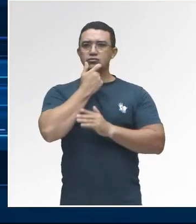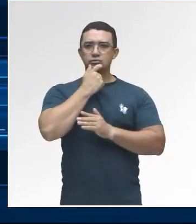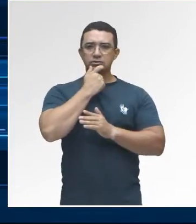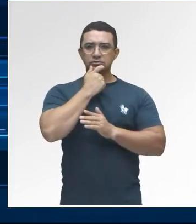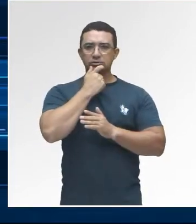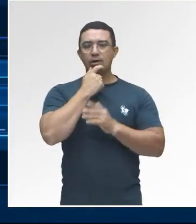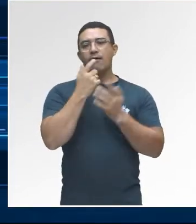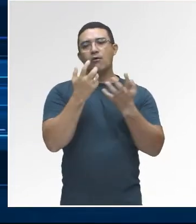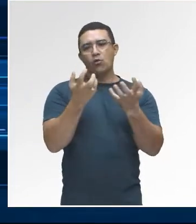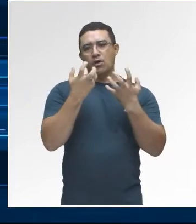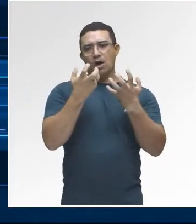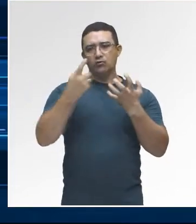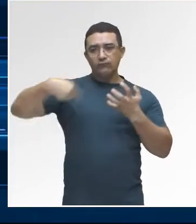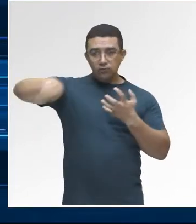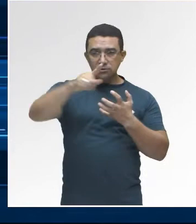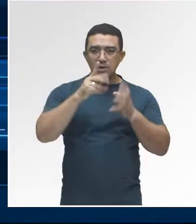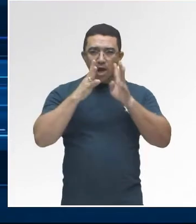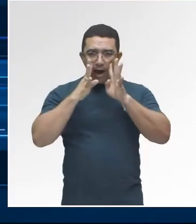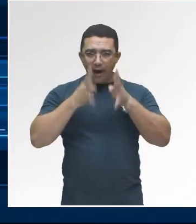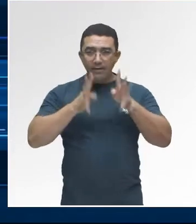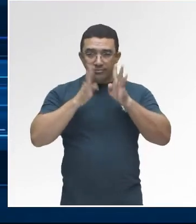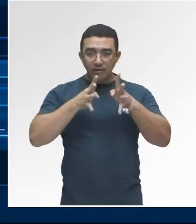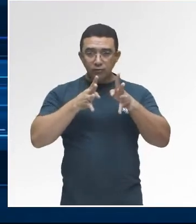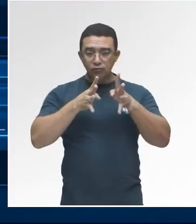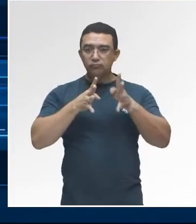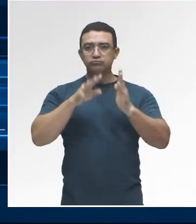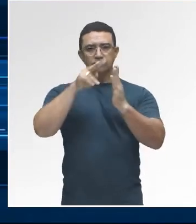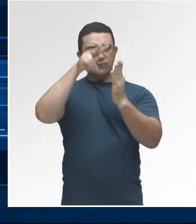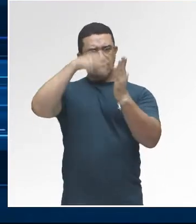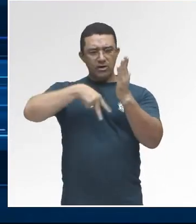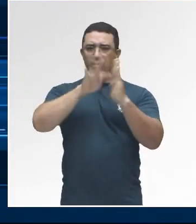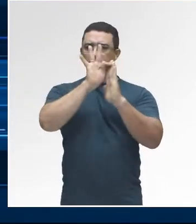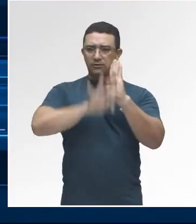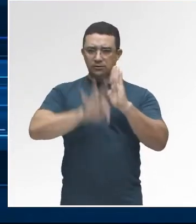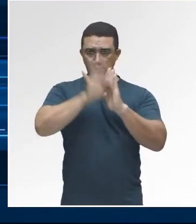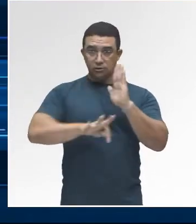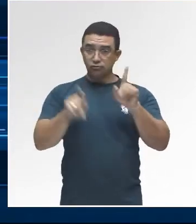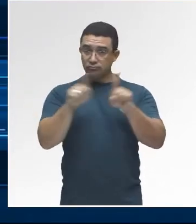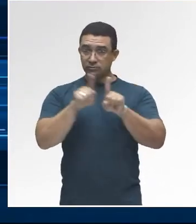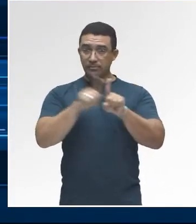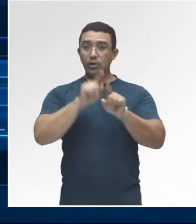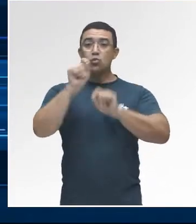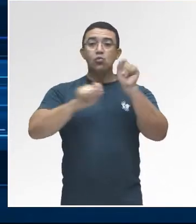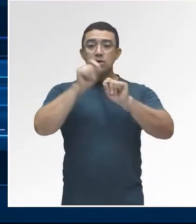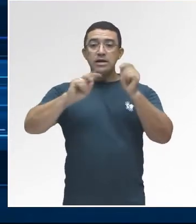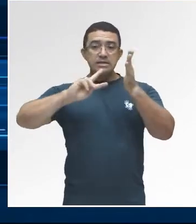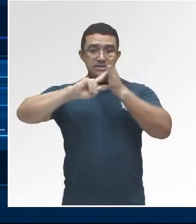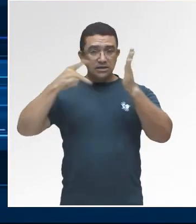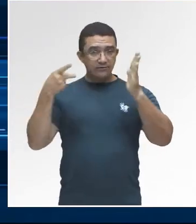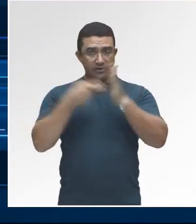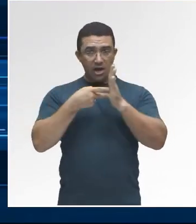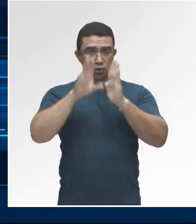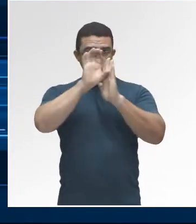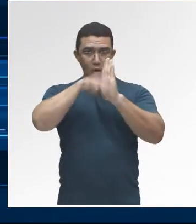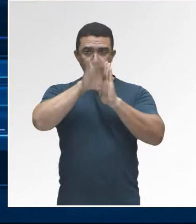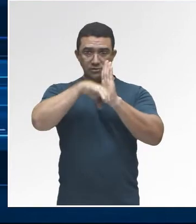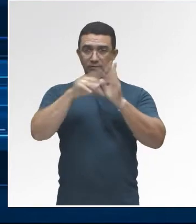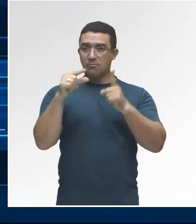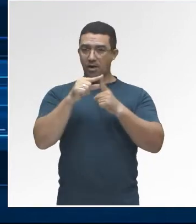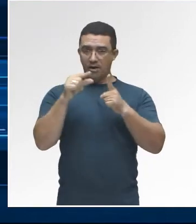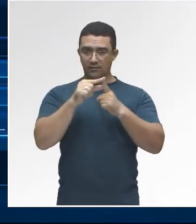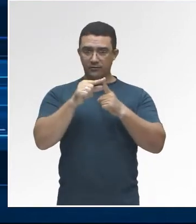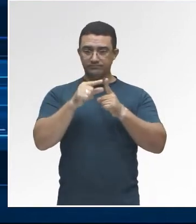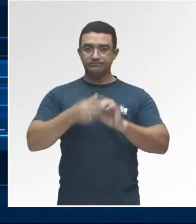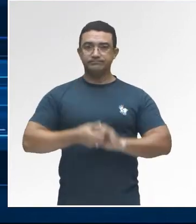vocês fiquem atentos aos textos e também às definições das palavras que a gente vai comentar, tudo bem? Então, vamos